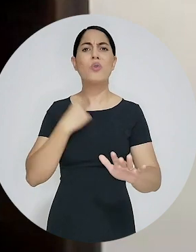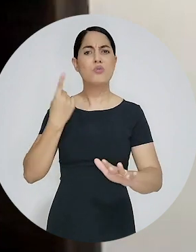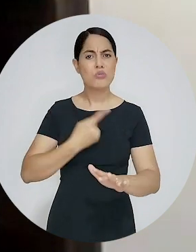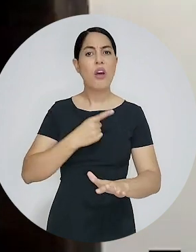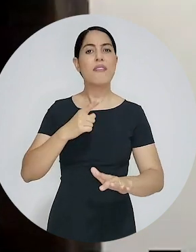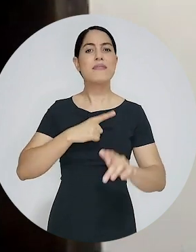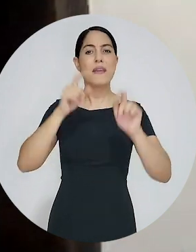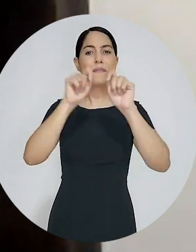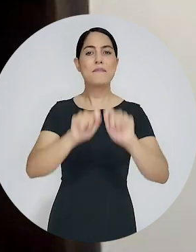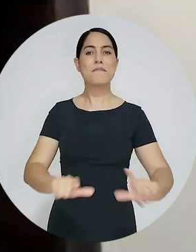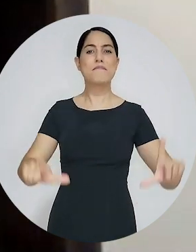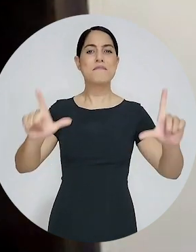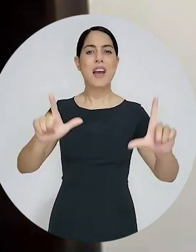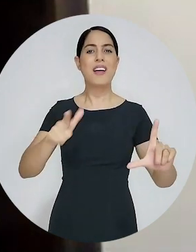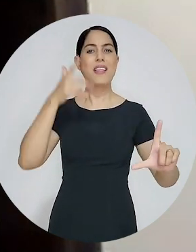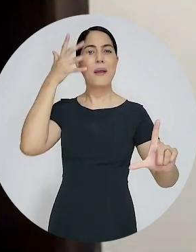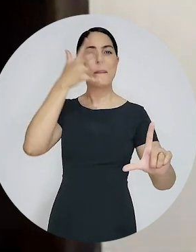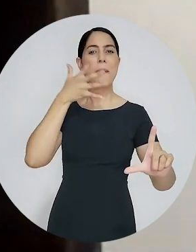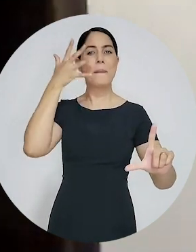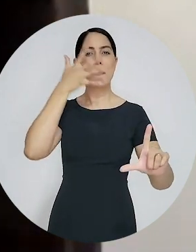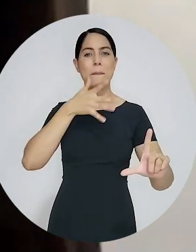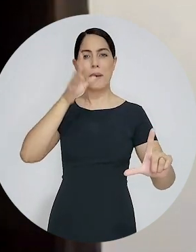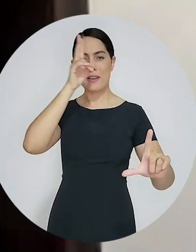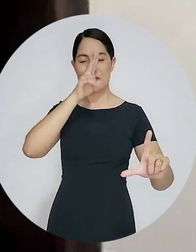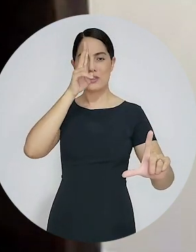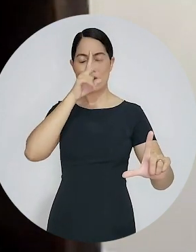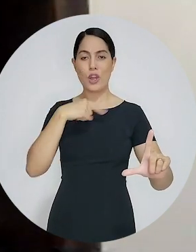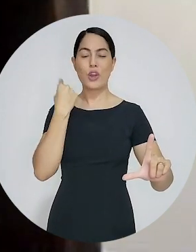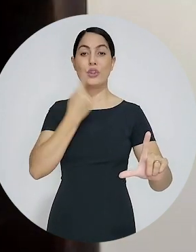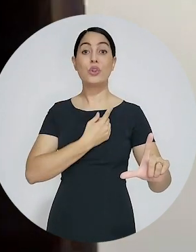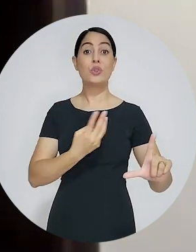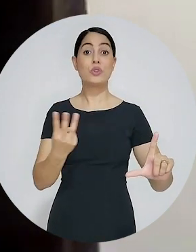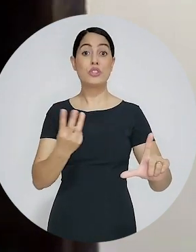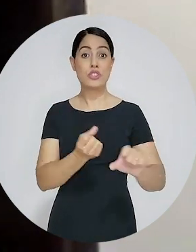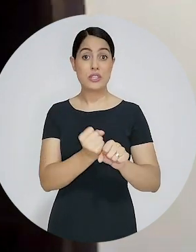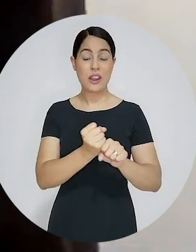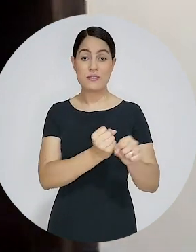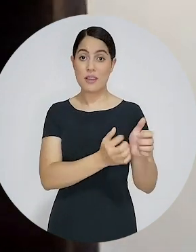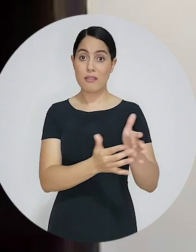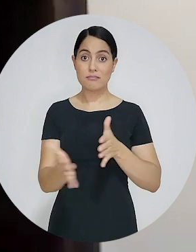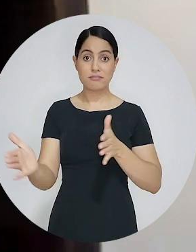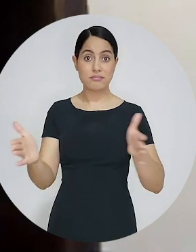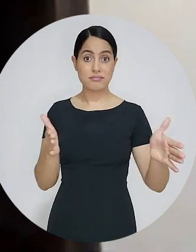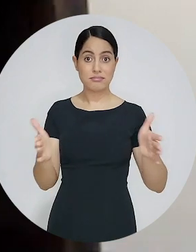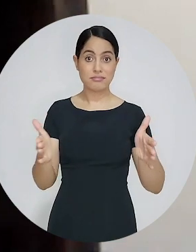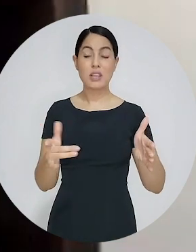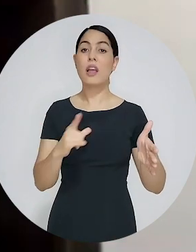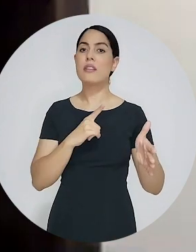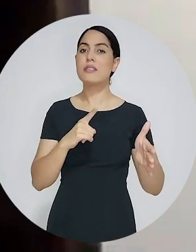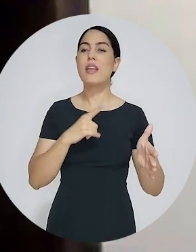mais bonito dessa gestão e desses encontros que realizamos nesses 3 anos de mandato.